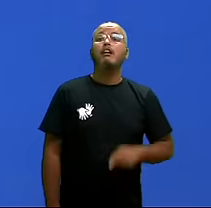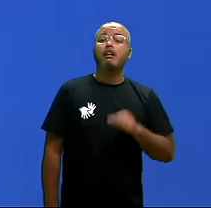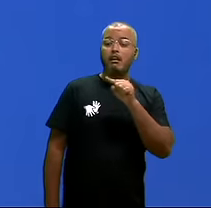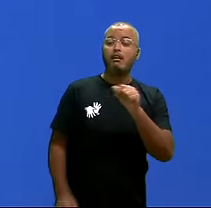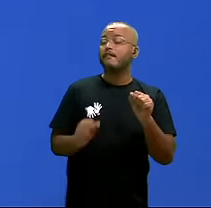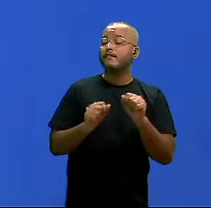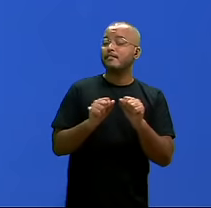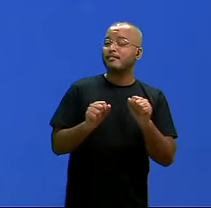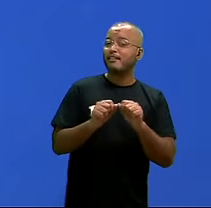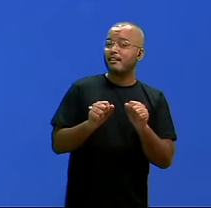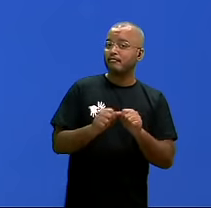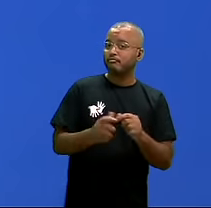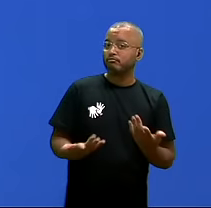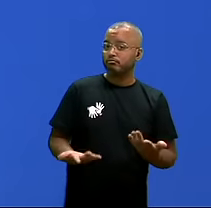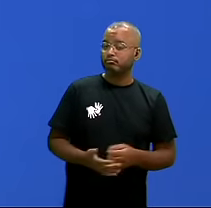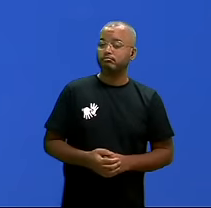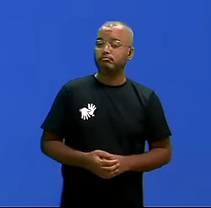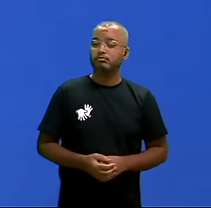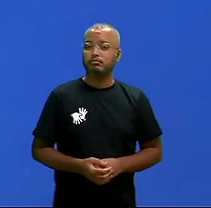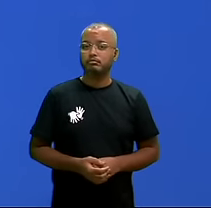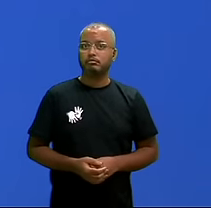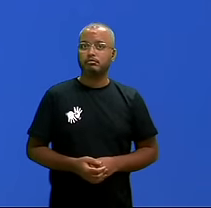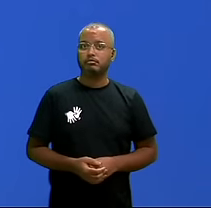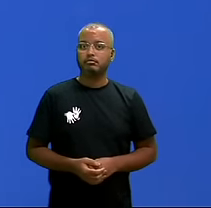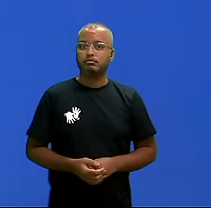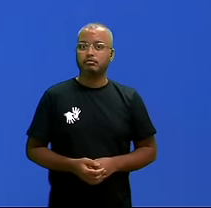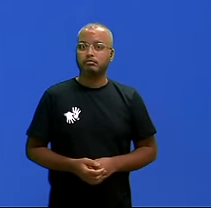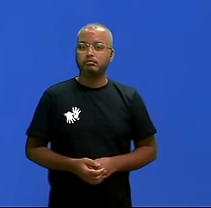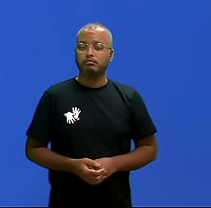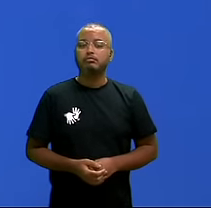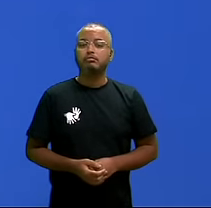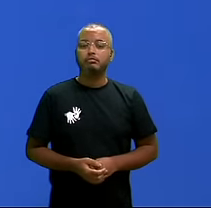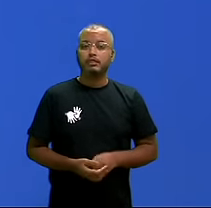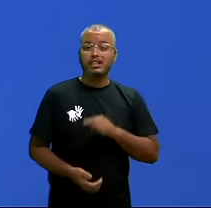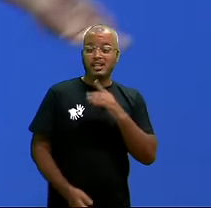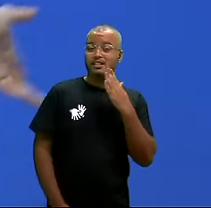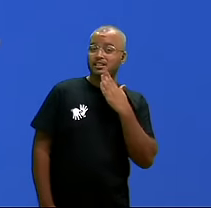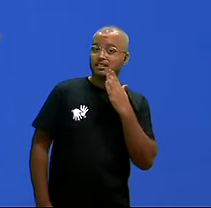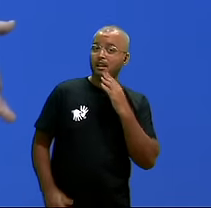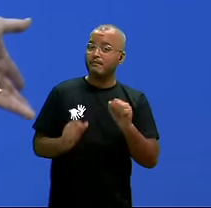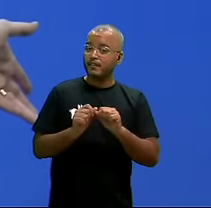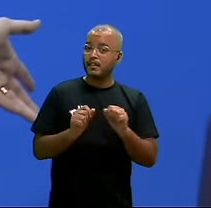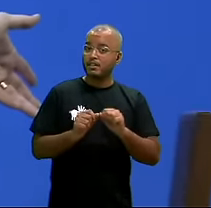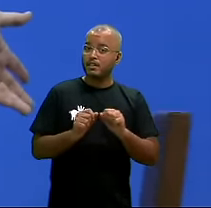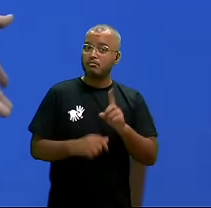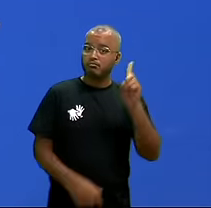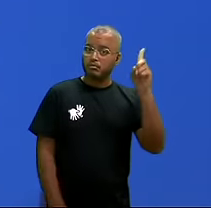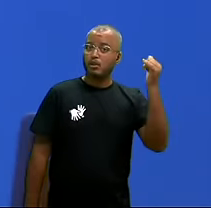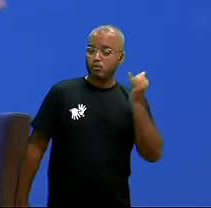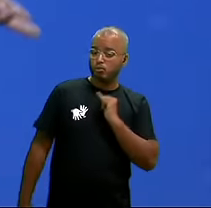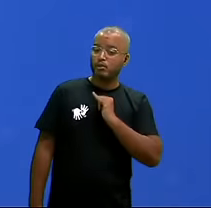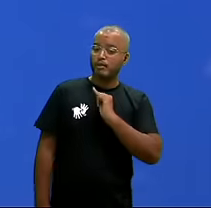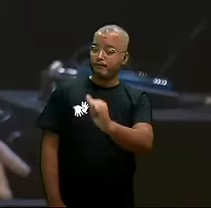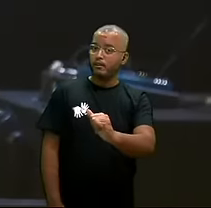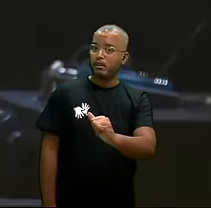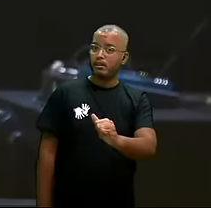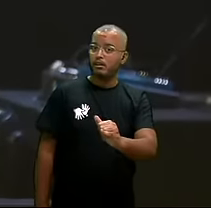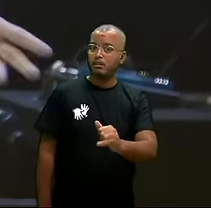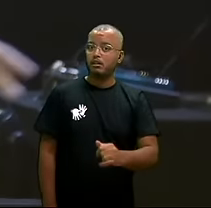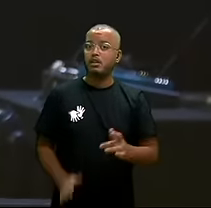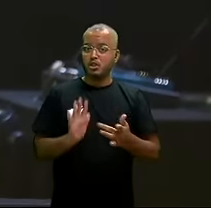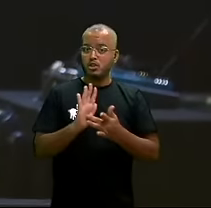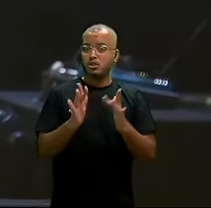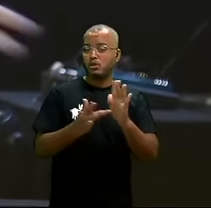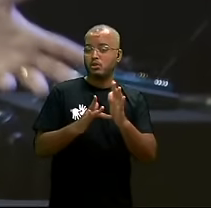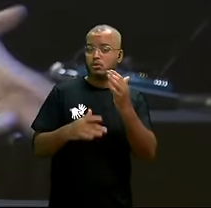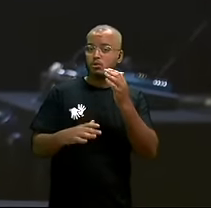vida inteira. E é sobre isso que eles sabem fazer. E foi isso que Deus disse para eles fazer. E Deus foi embora, Jesus foi